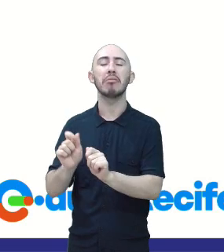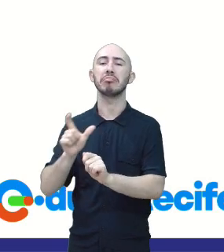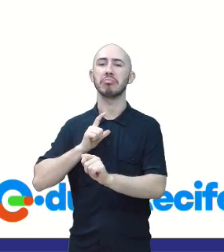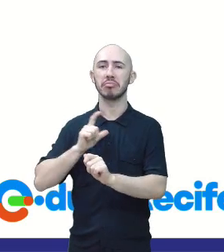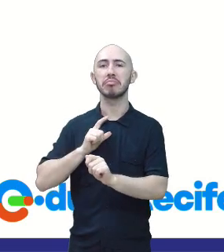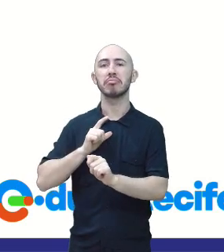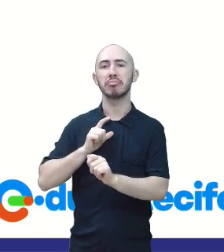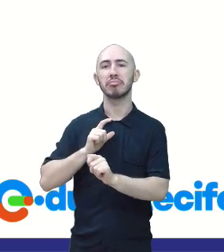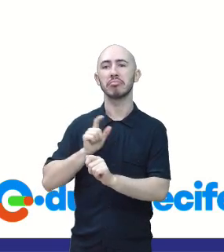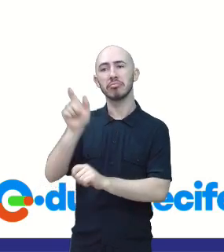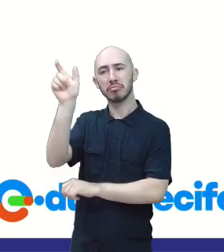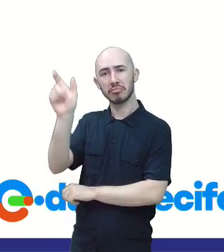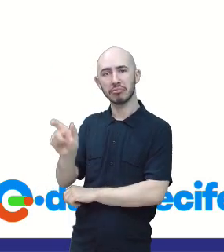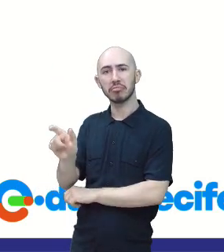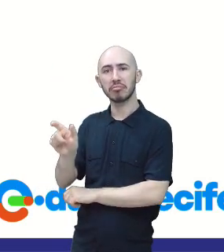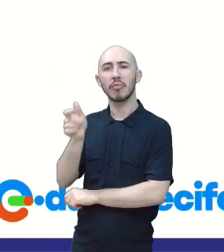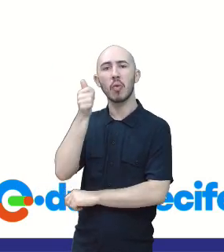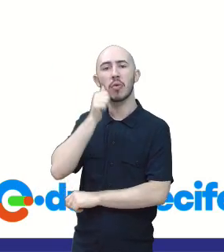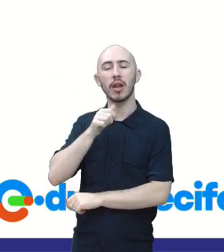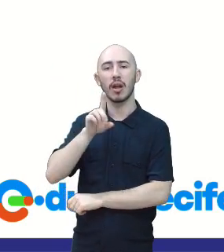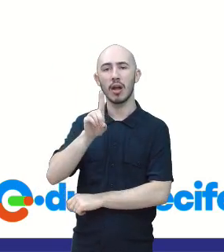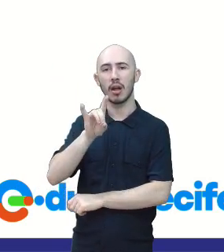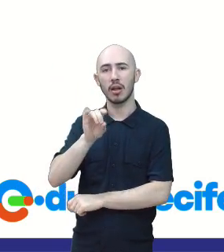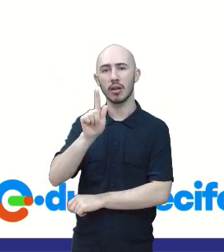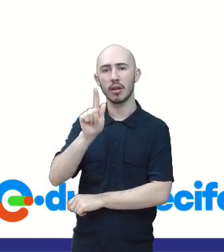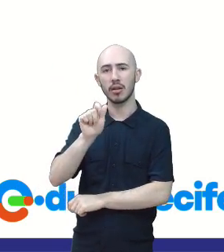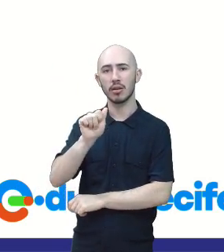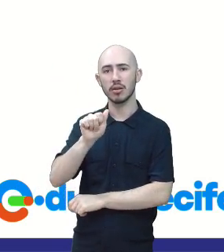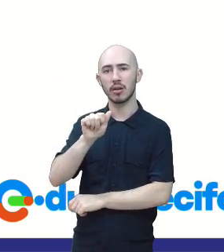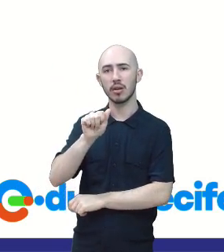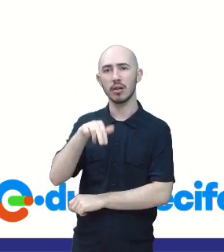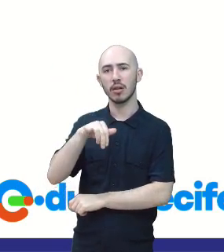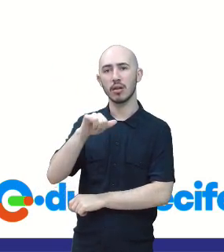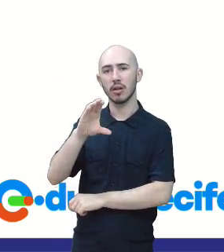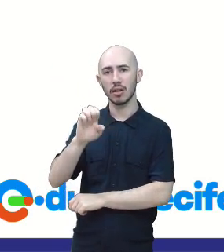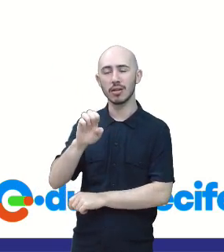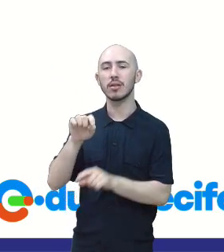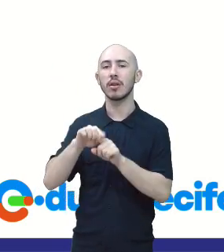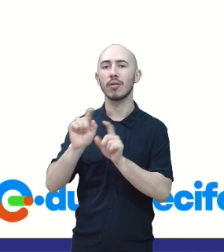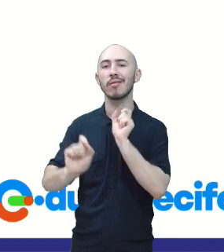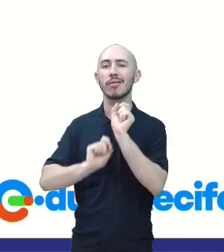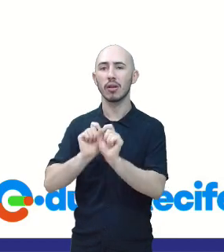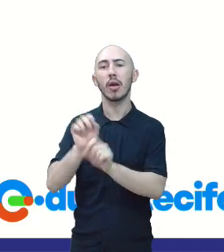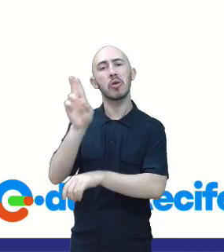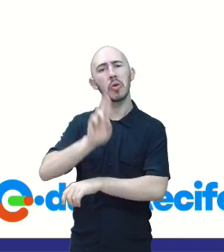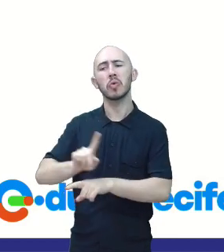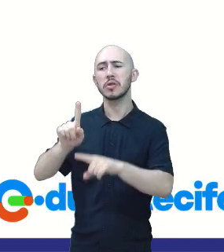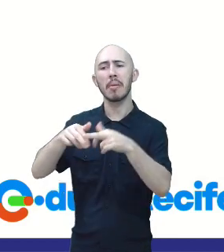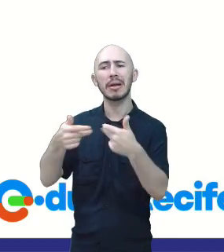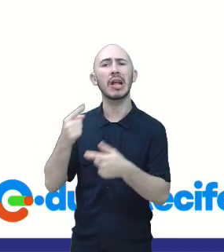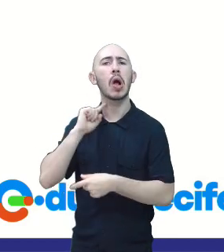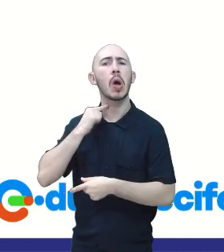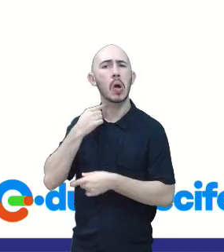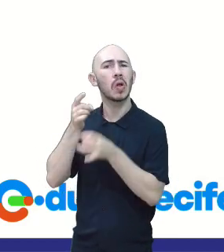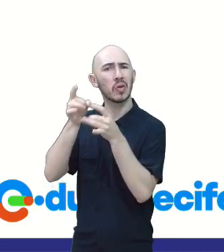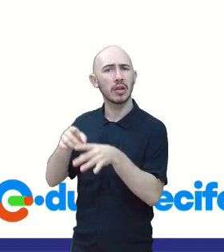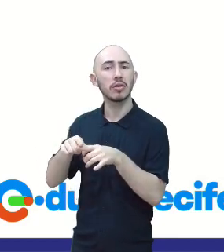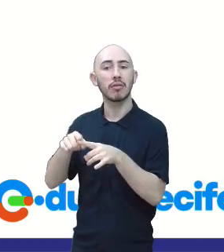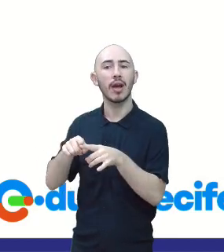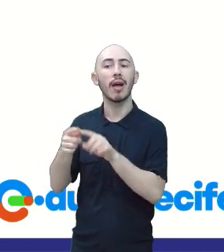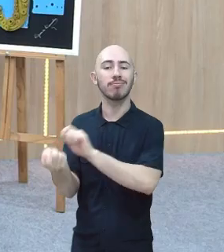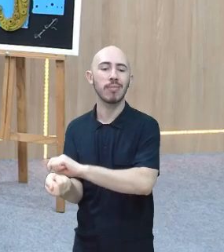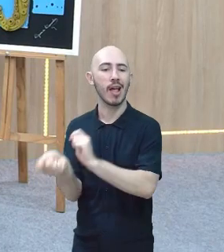da rede, fazendo um trabalho de meta-reciclagem, certo? E ela, desses resíduos, né, dos